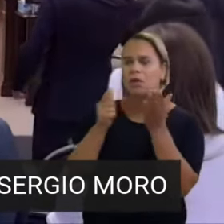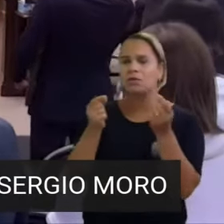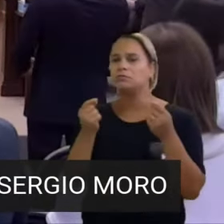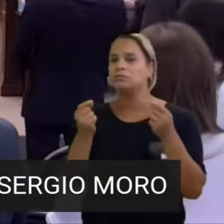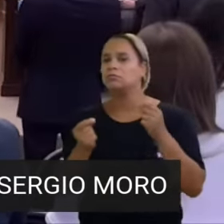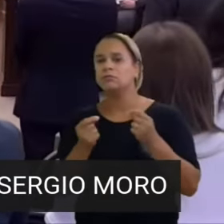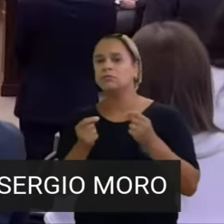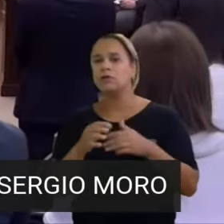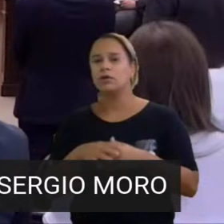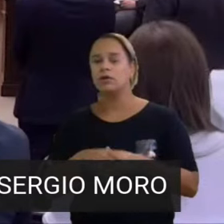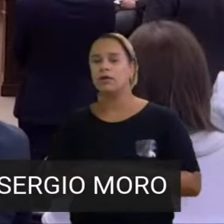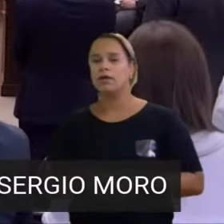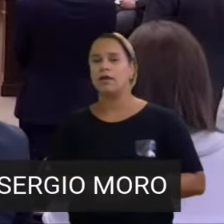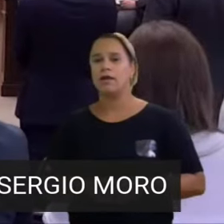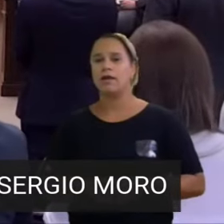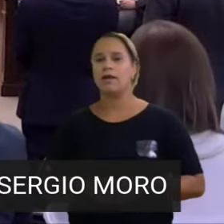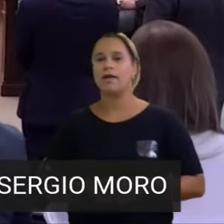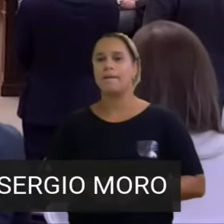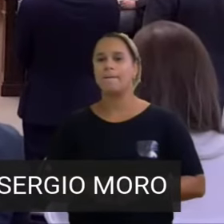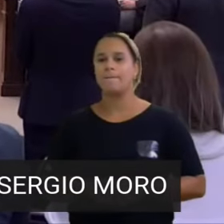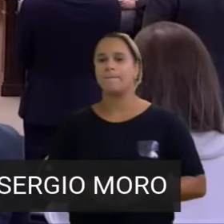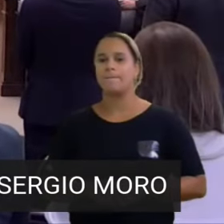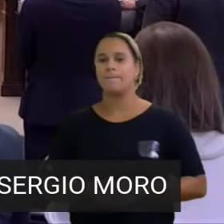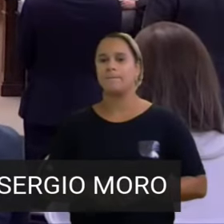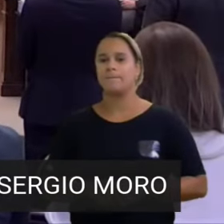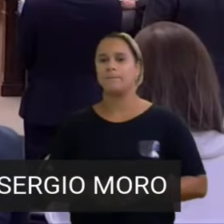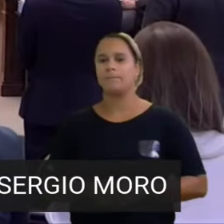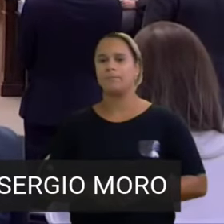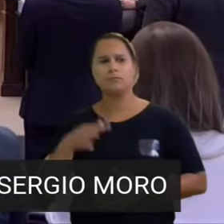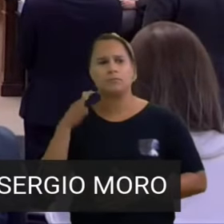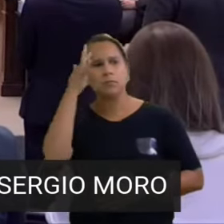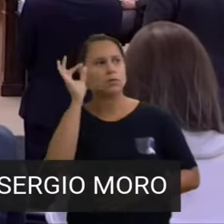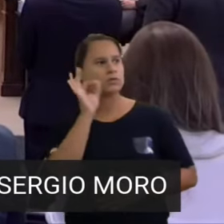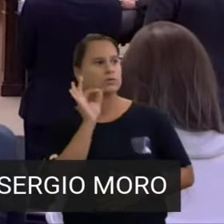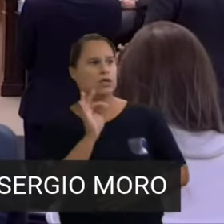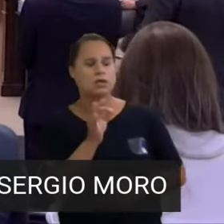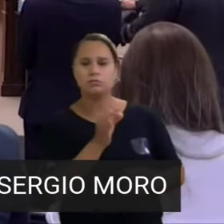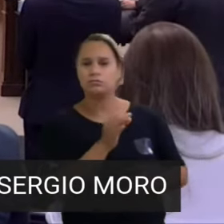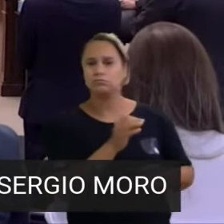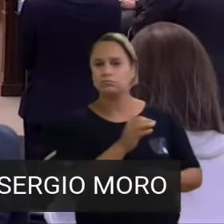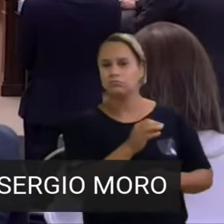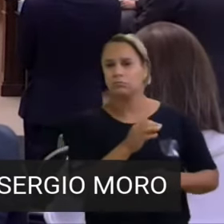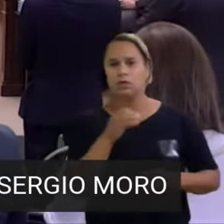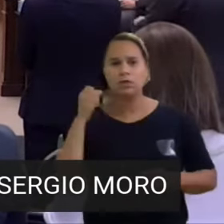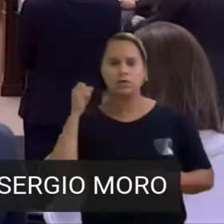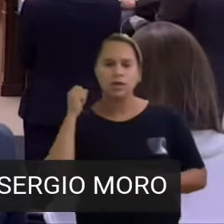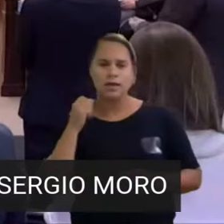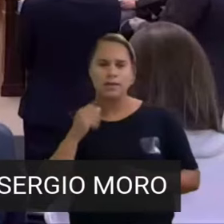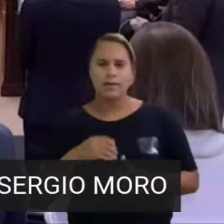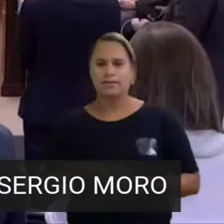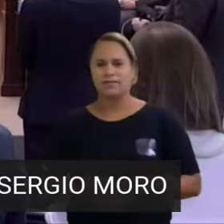no nosso site do tribunal. É, acho não sei como é que o vereador Flavinha fez e disponibilizou no